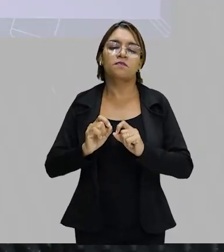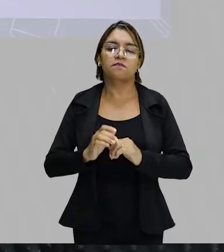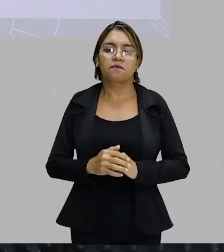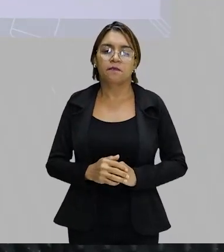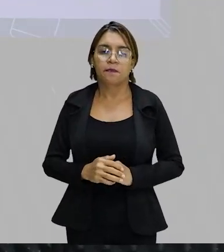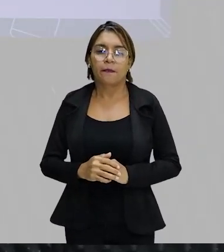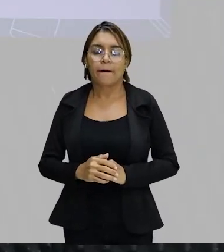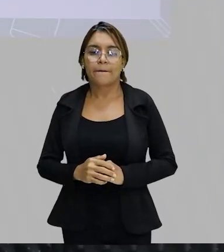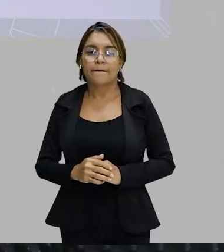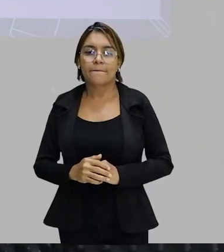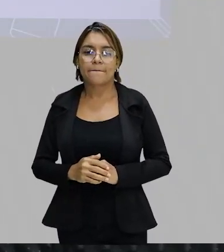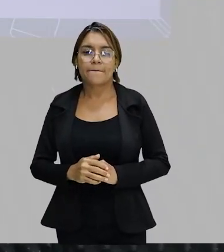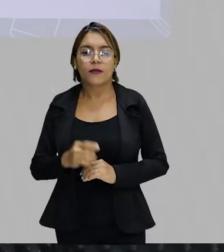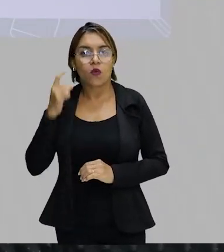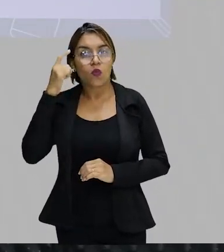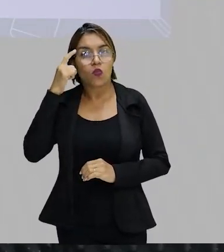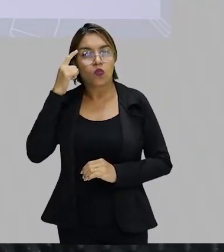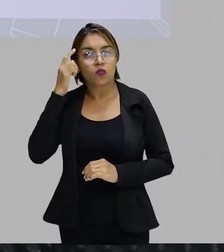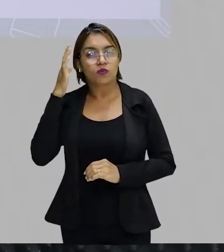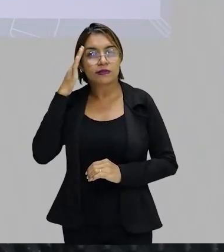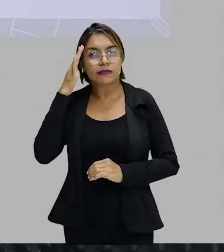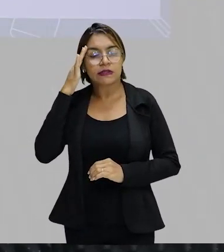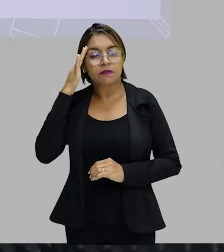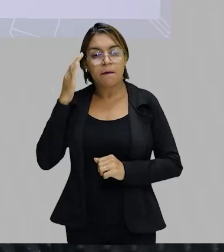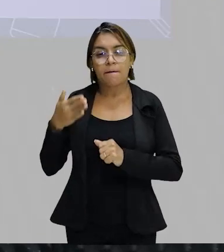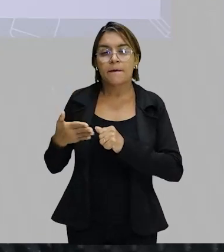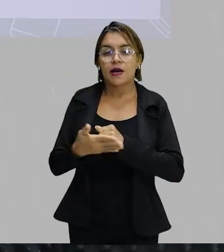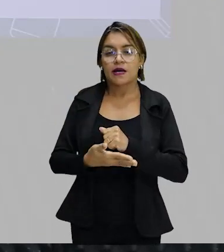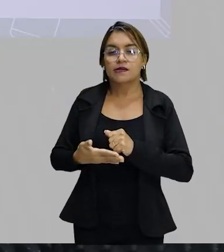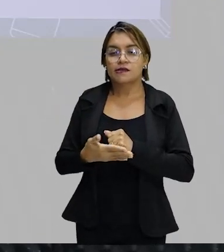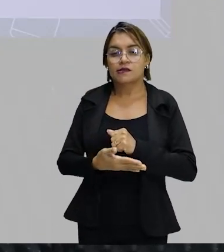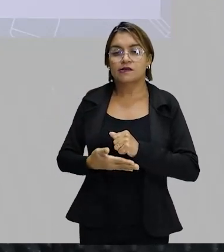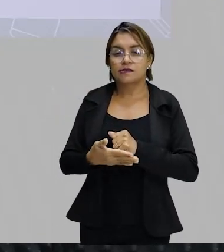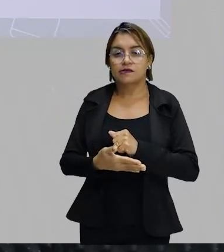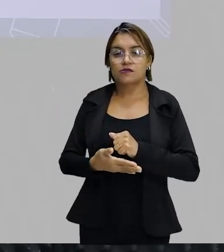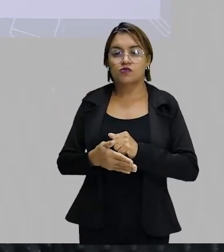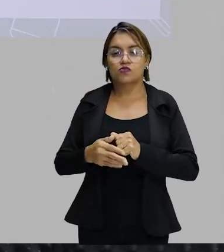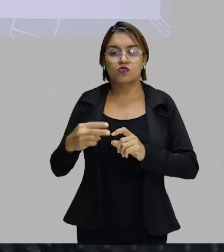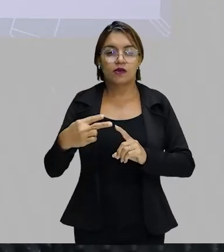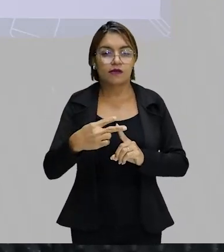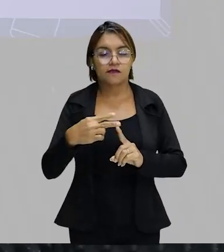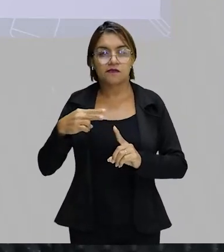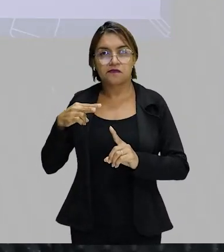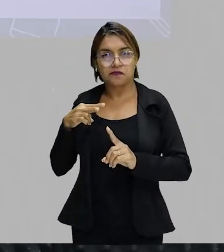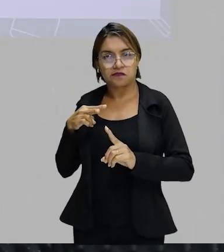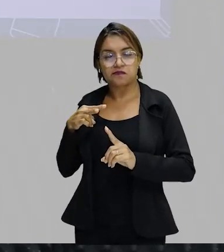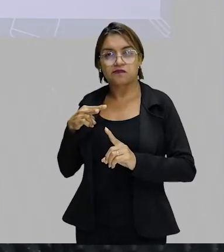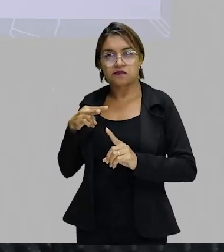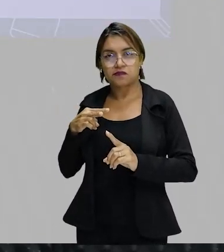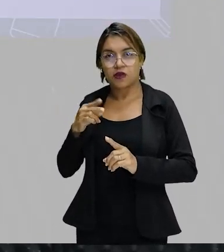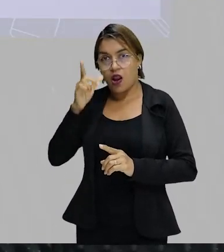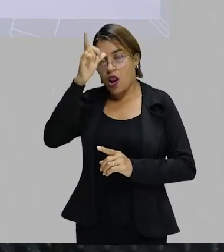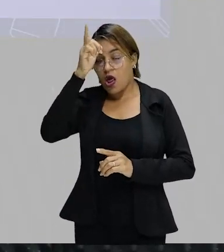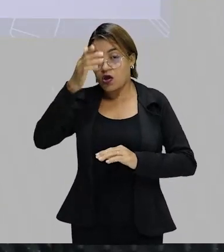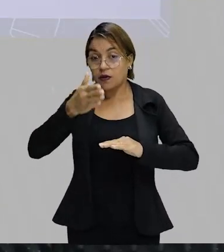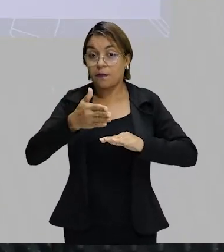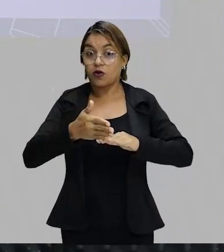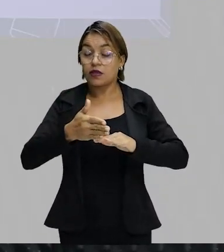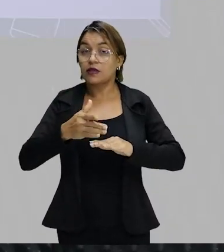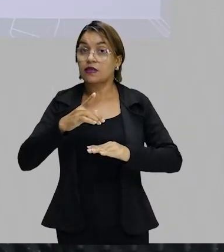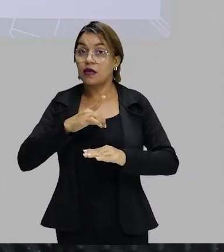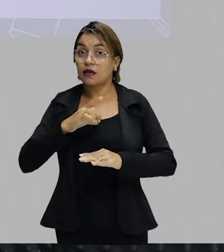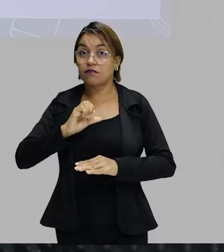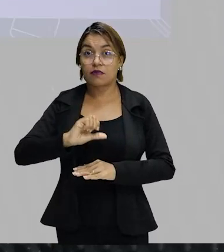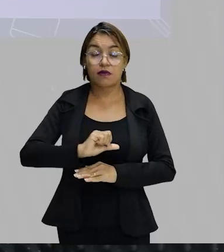uma intuição básica a partir das reflexões sobre a lógica moderna. A lógica moderna ela tem, claro,